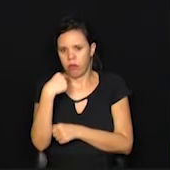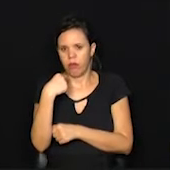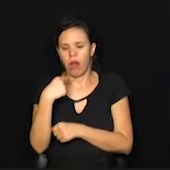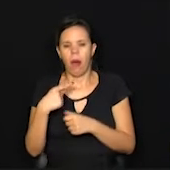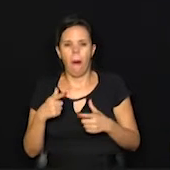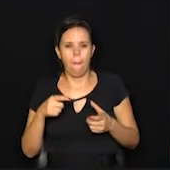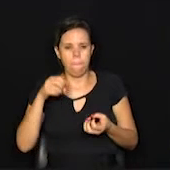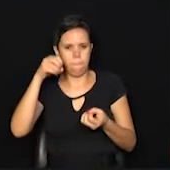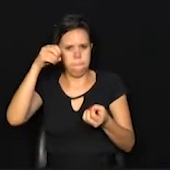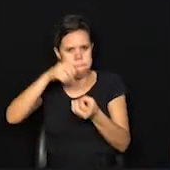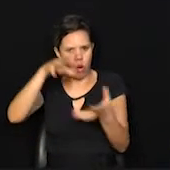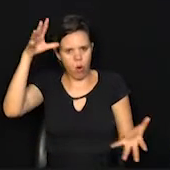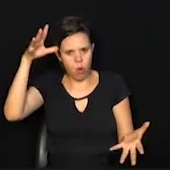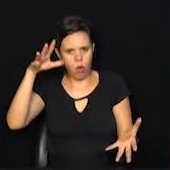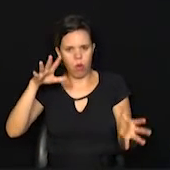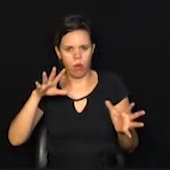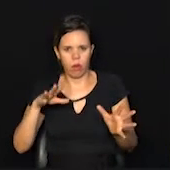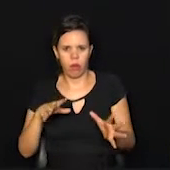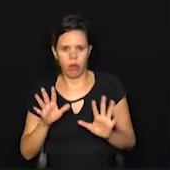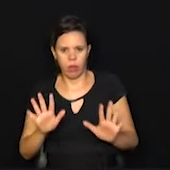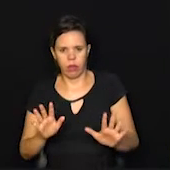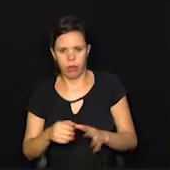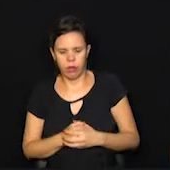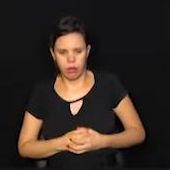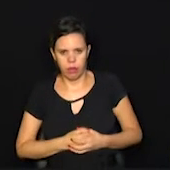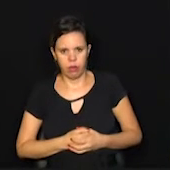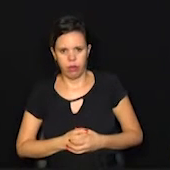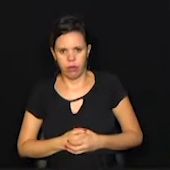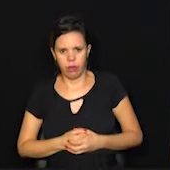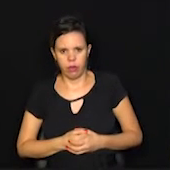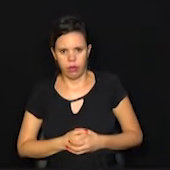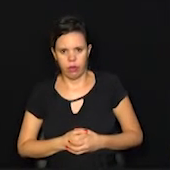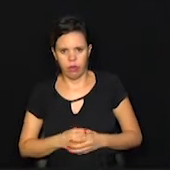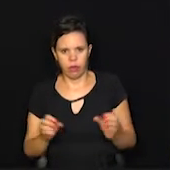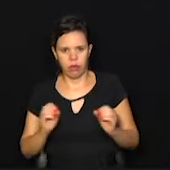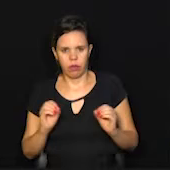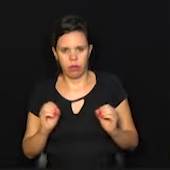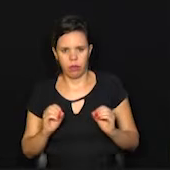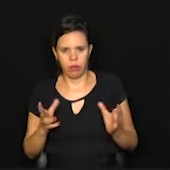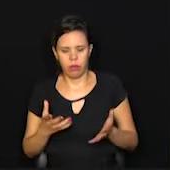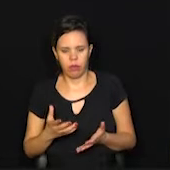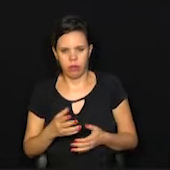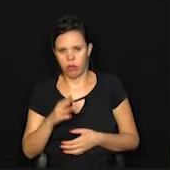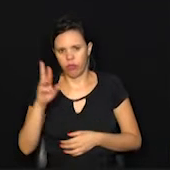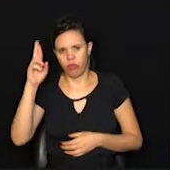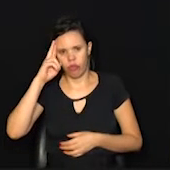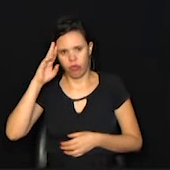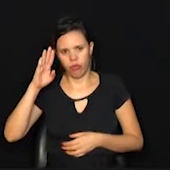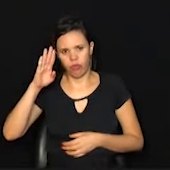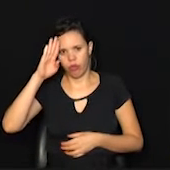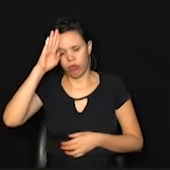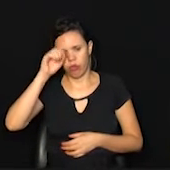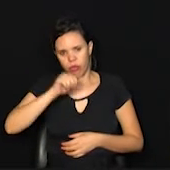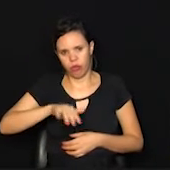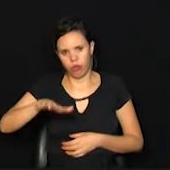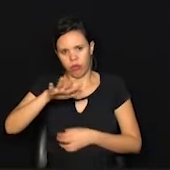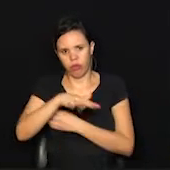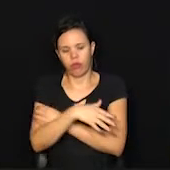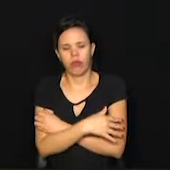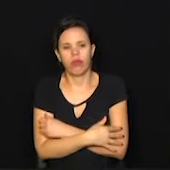bombardeado ele é bombardeado o E aí e nem o comandante da área